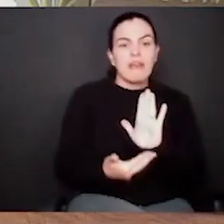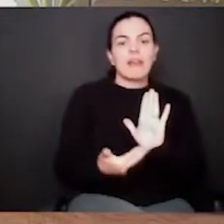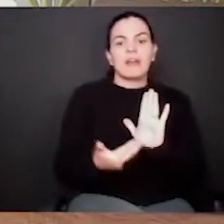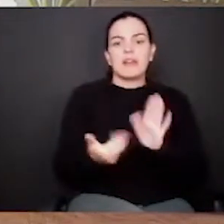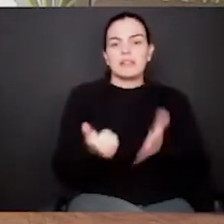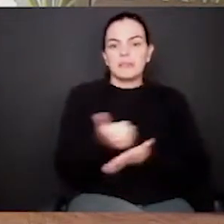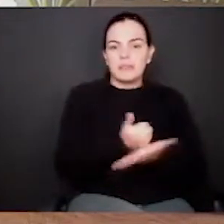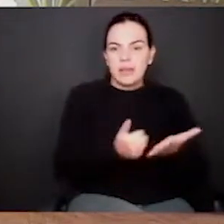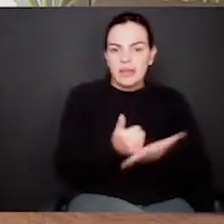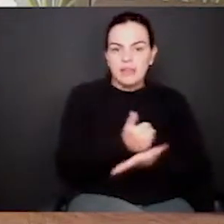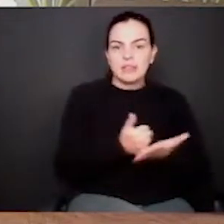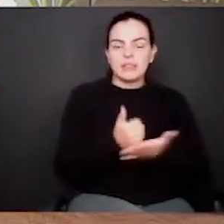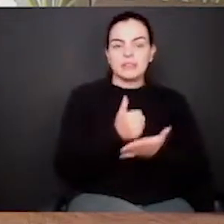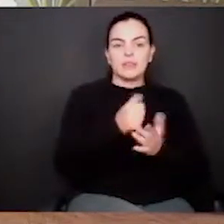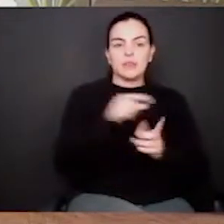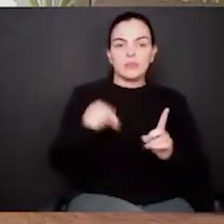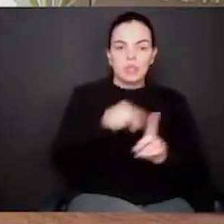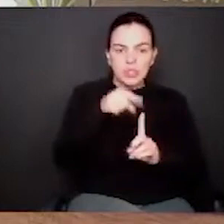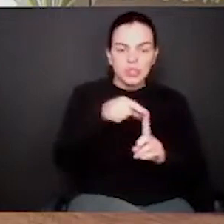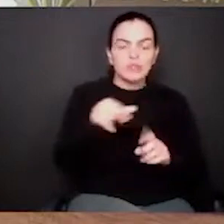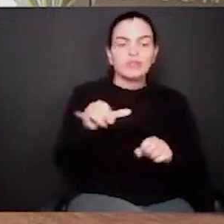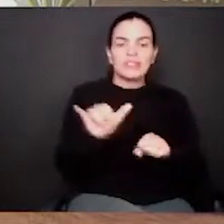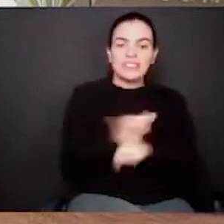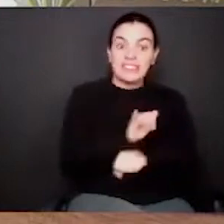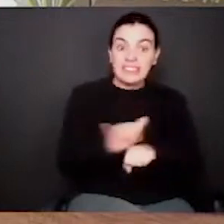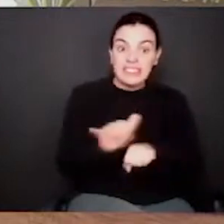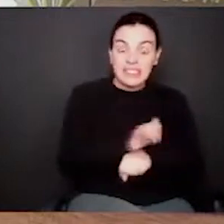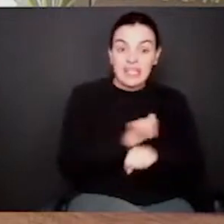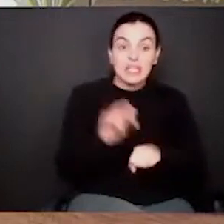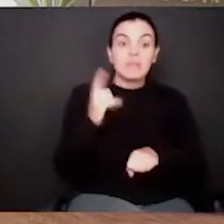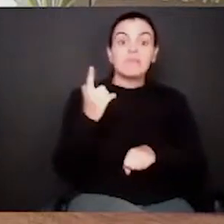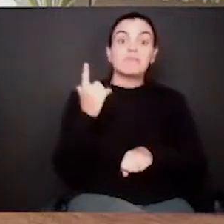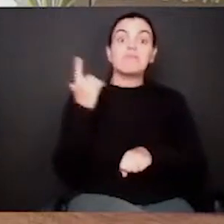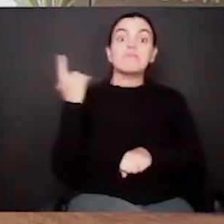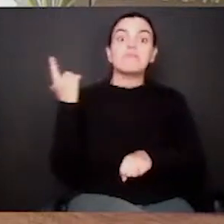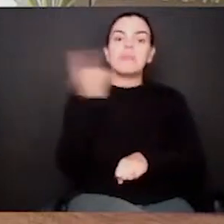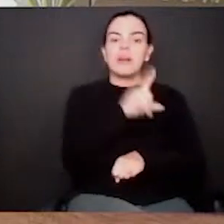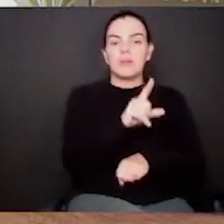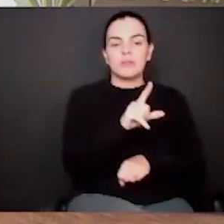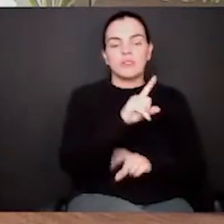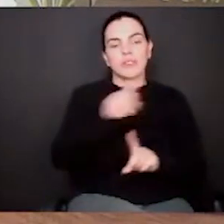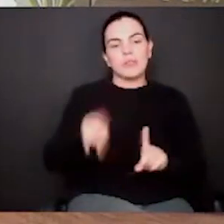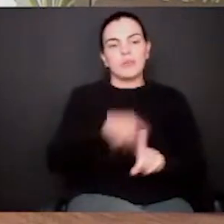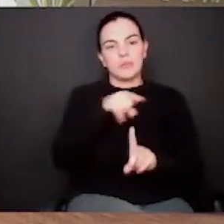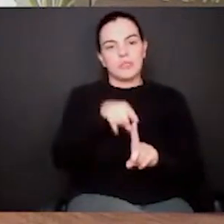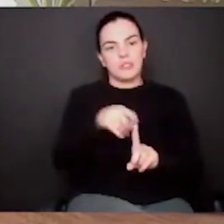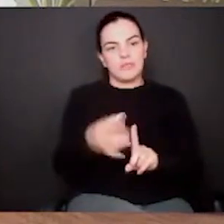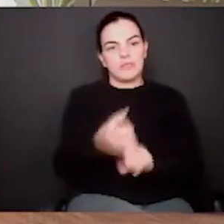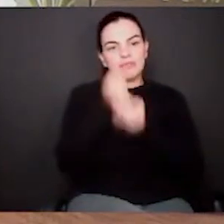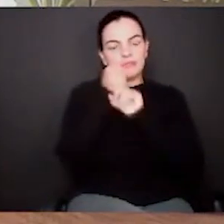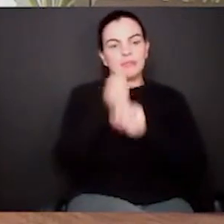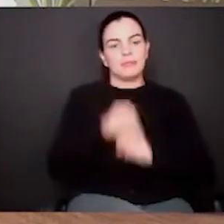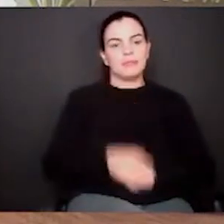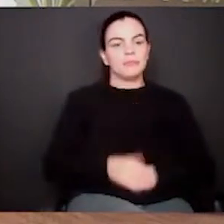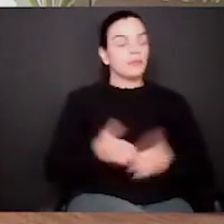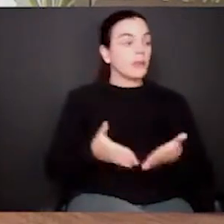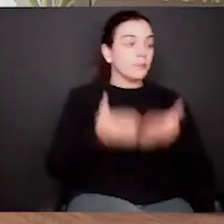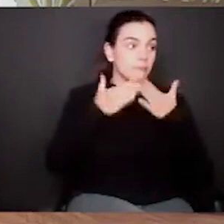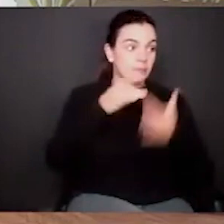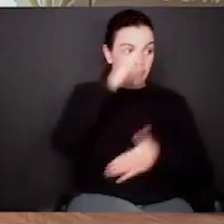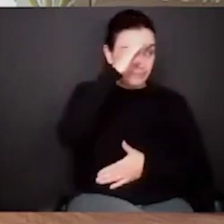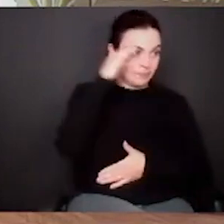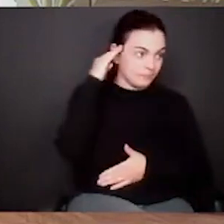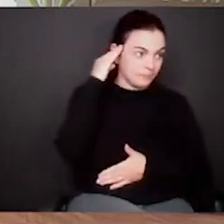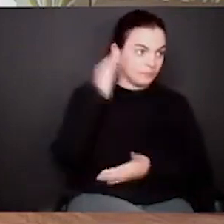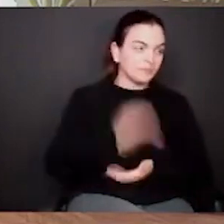e estratégias para a obtenção do nosso, da nossa finalidade, do nosso objetivo. A parte da vereadora Sargento Tânia Guerreiro. Eu já